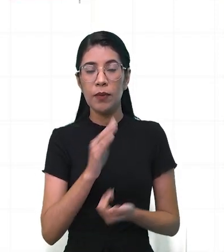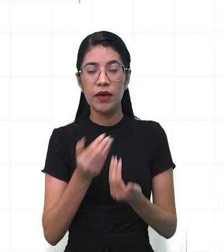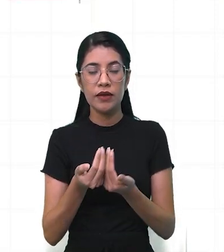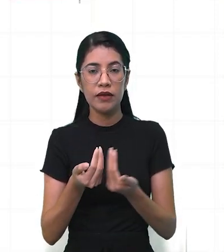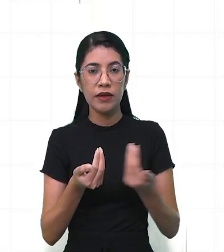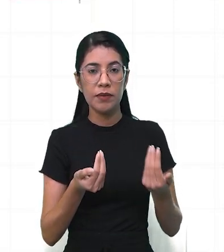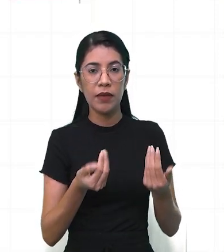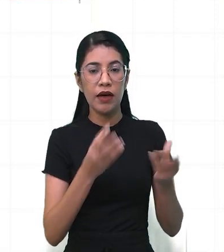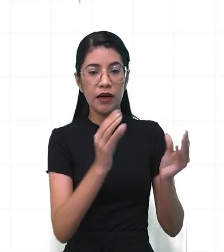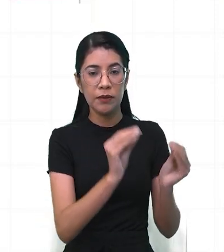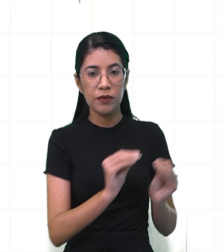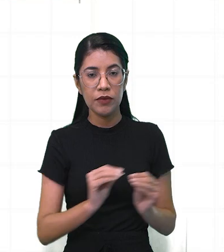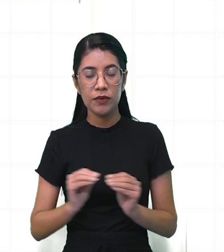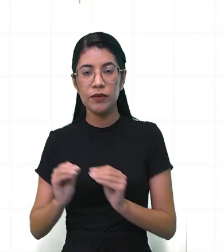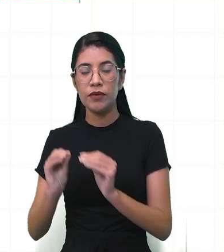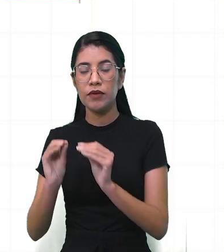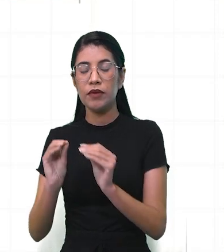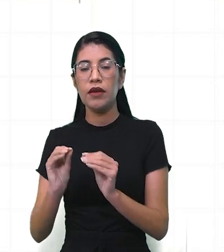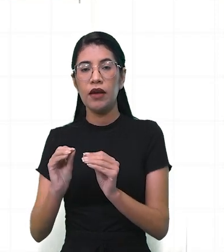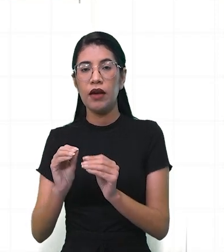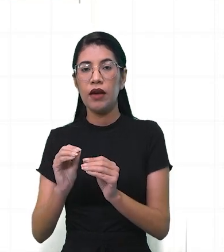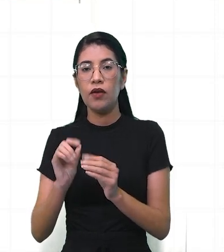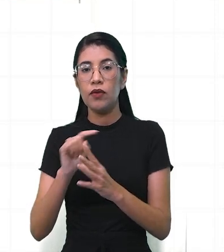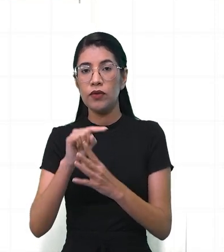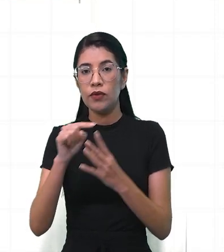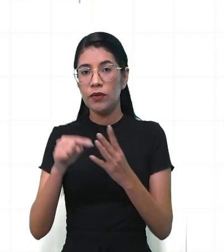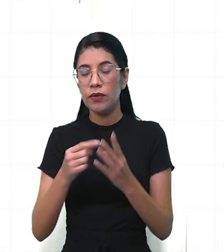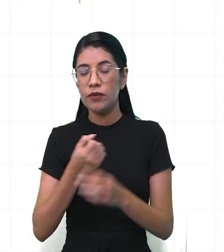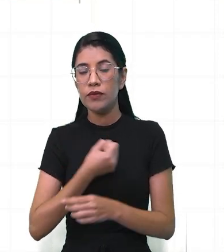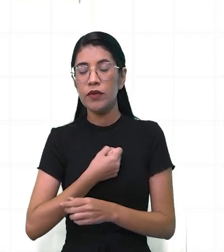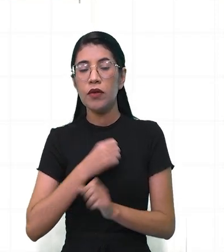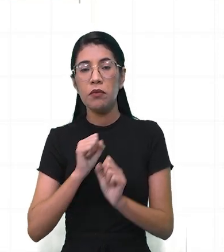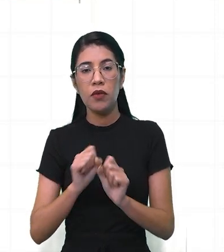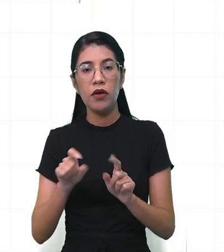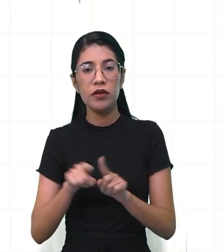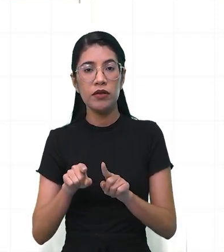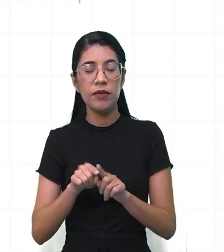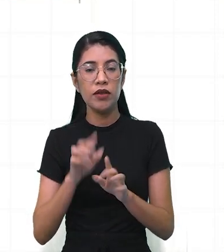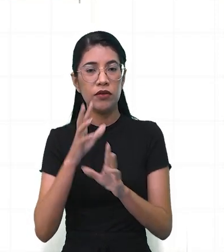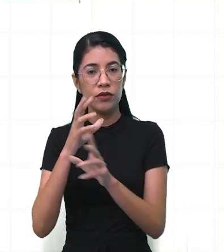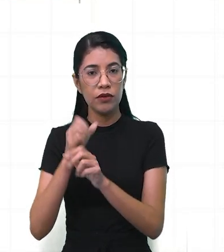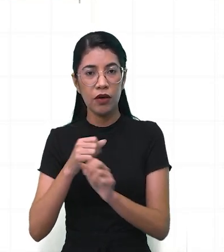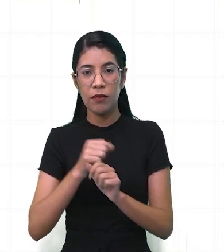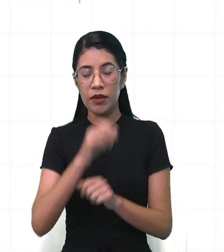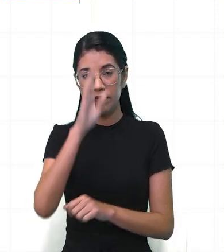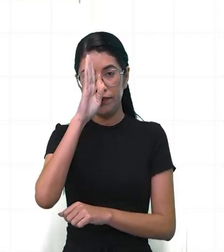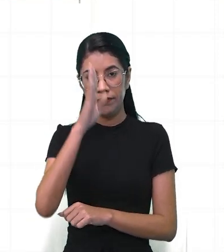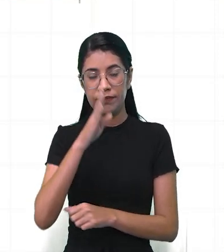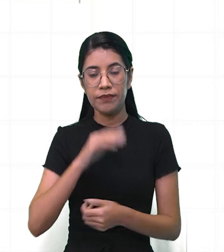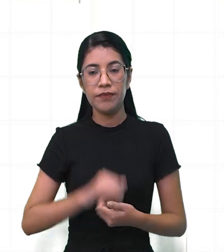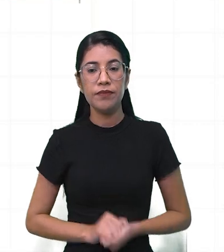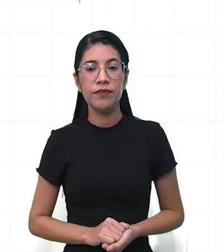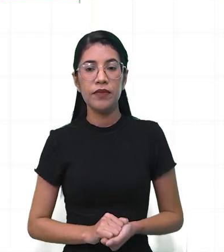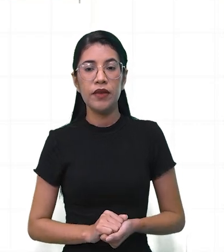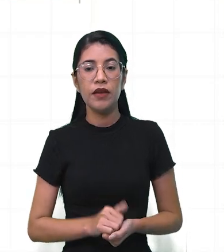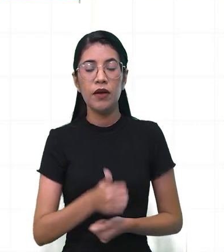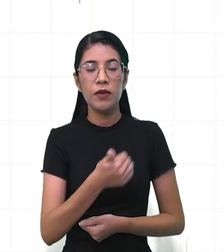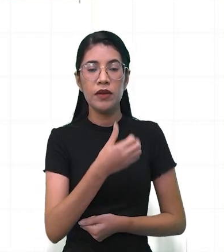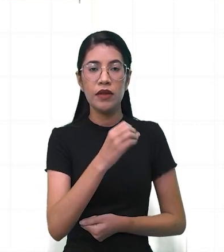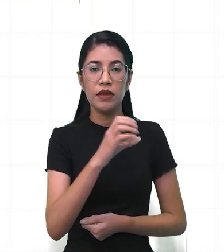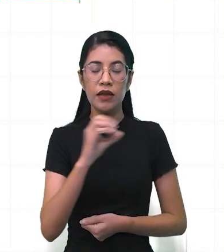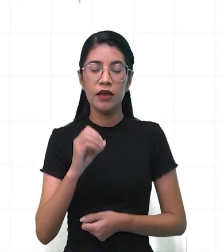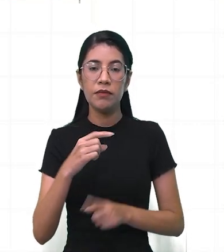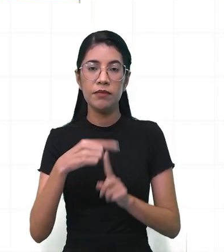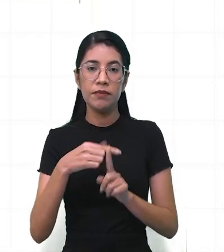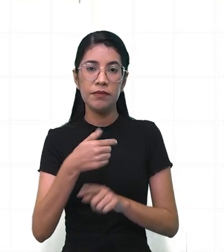aqui e passa todos os outros para lá. Mas a gente já pode fazer essa soma, não pode? Então, 100 mais